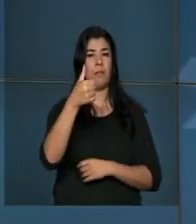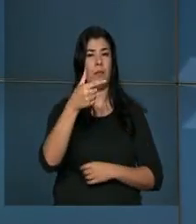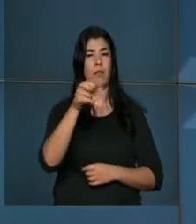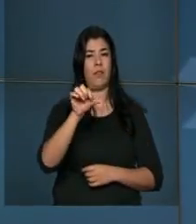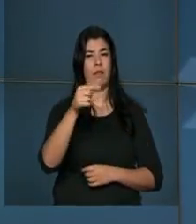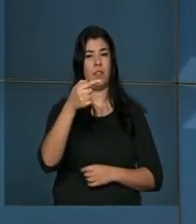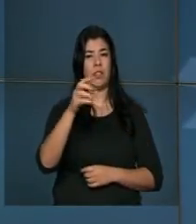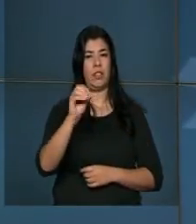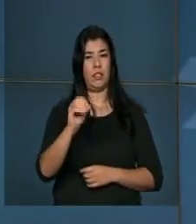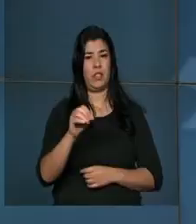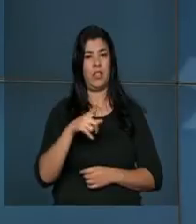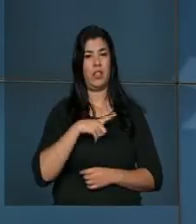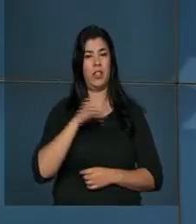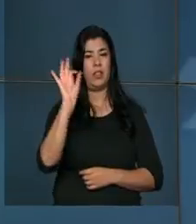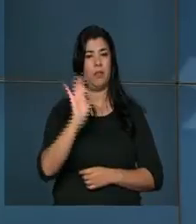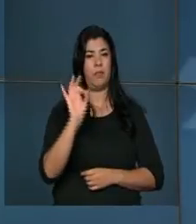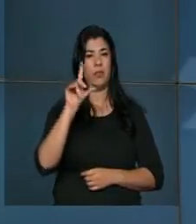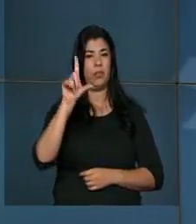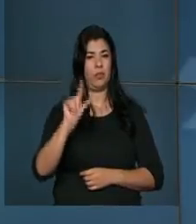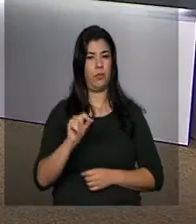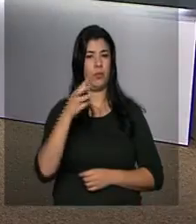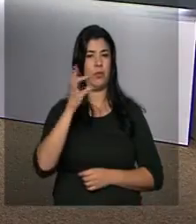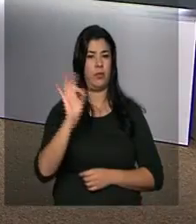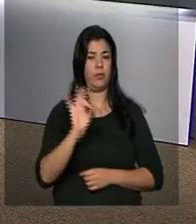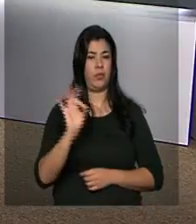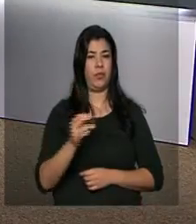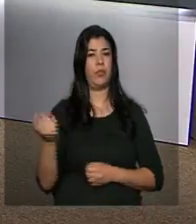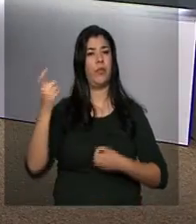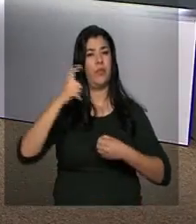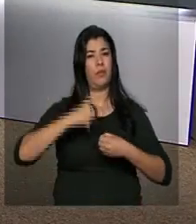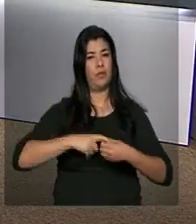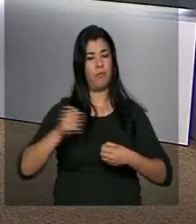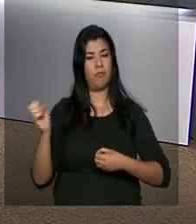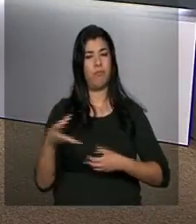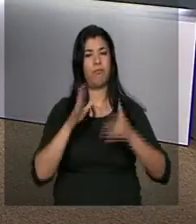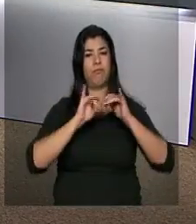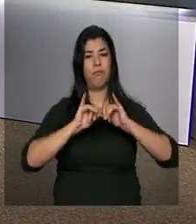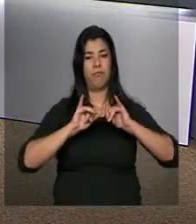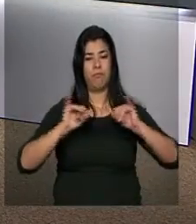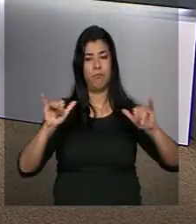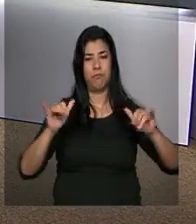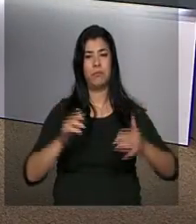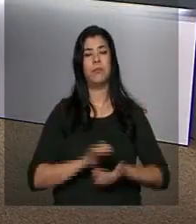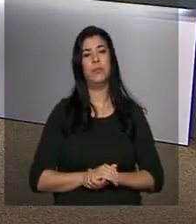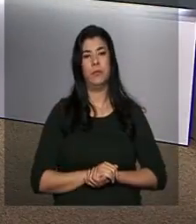índice não passava dos 3%. E nós podemos voltar a qualquer momento